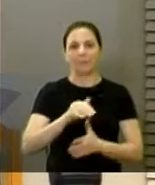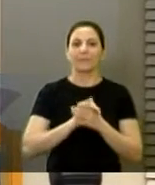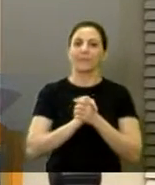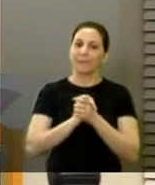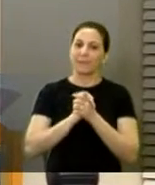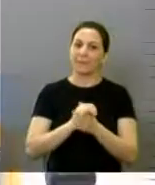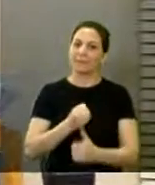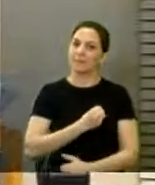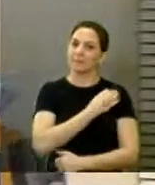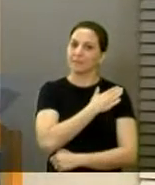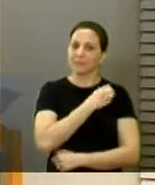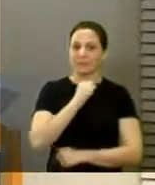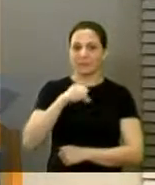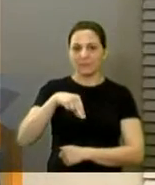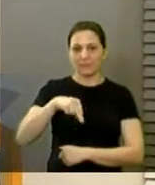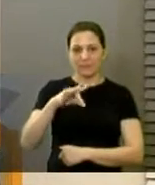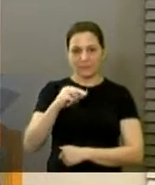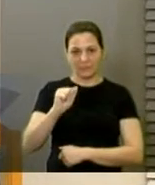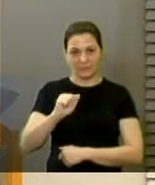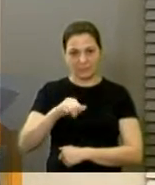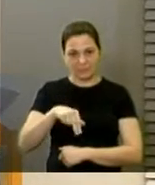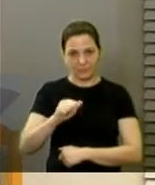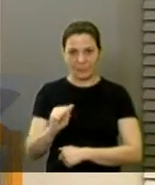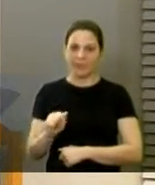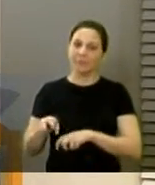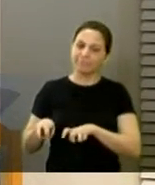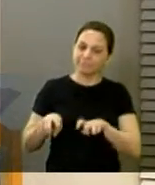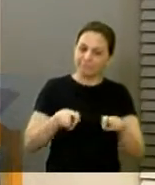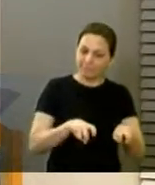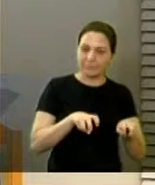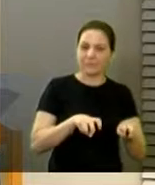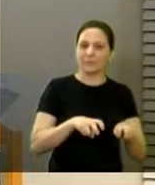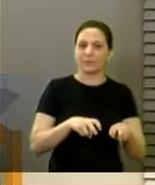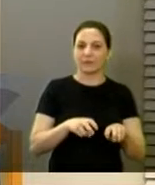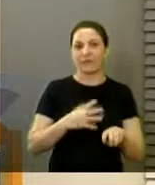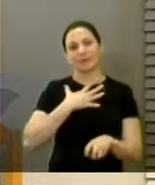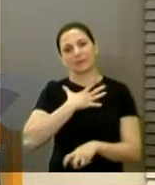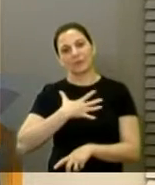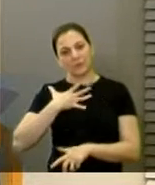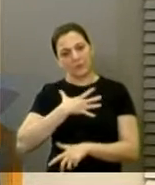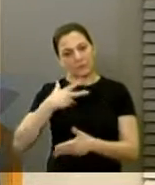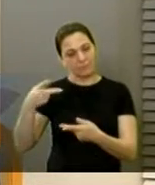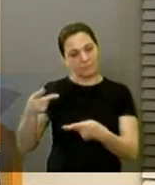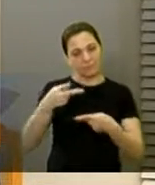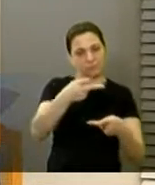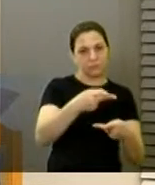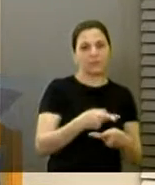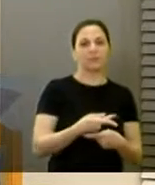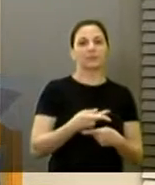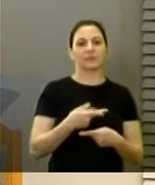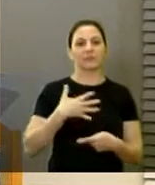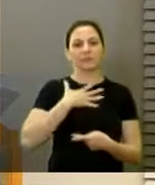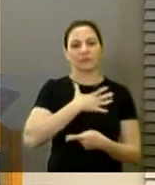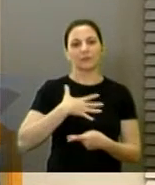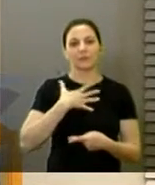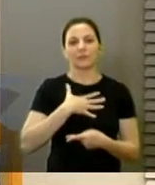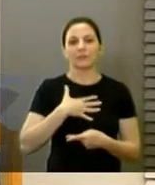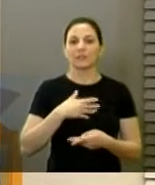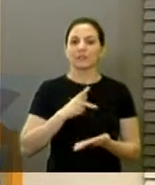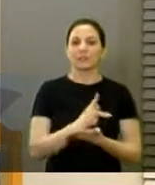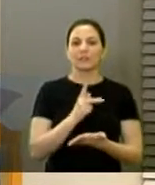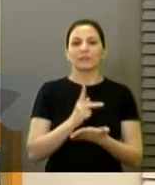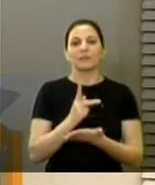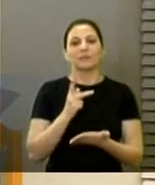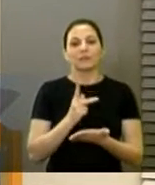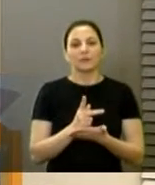o tenente santana em nome da bancada não podemos deixar de registrar que as boas vindas para você seja bem-vindo você sempre que teve